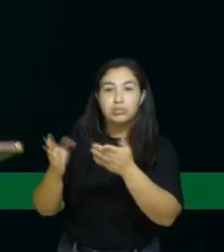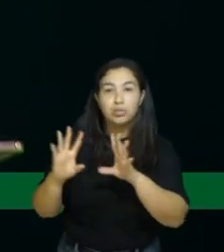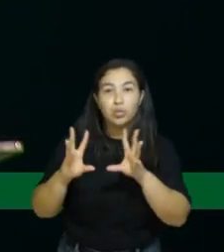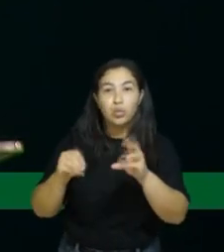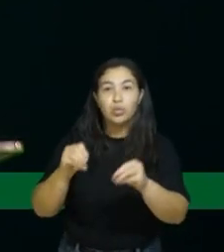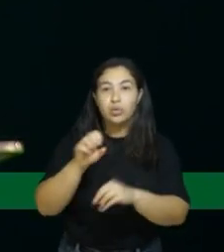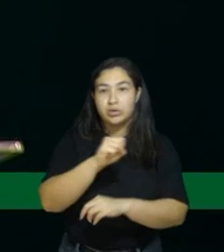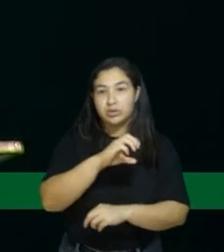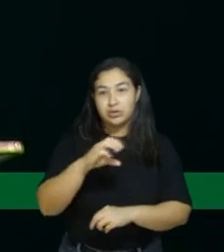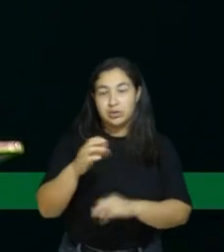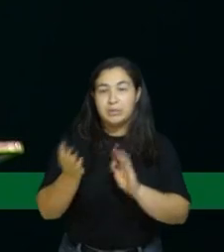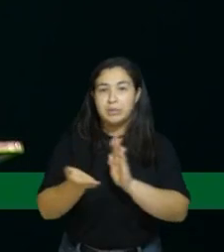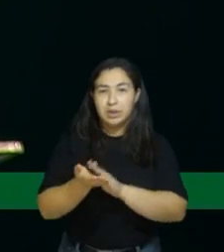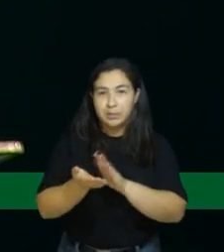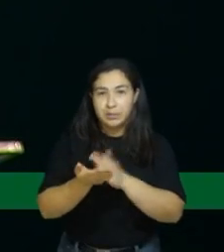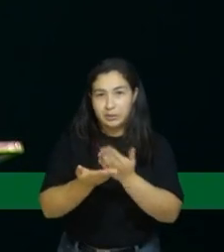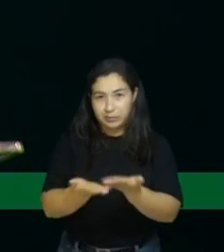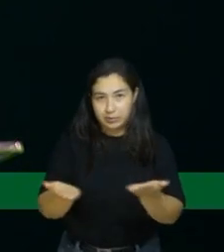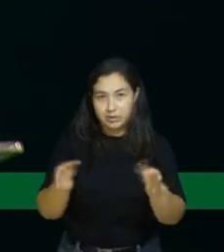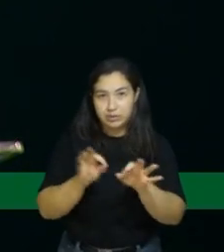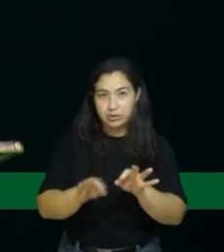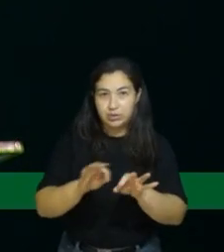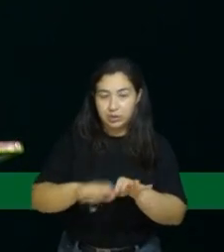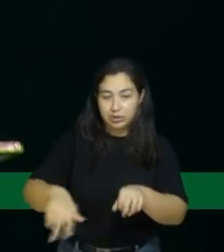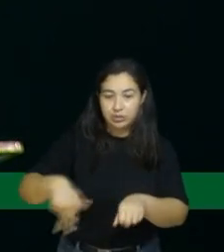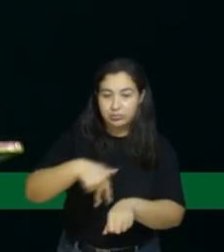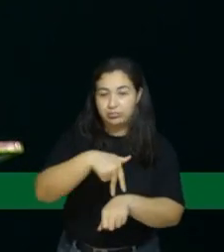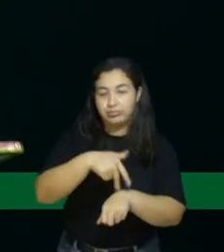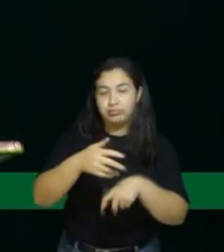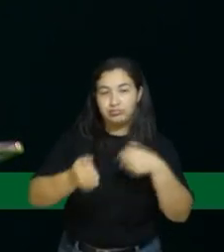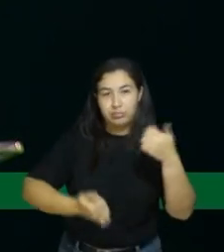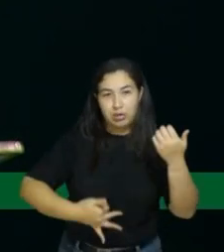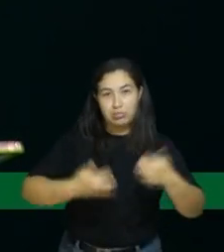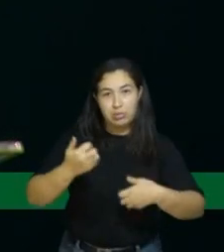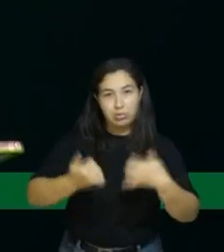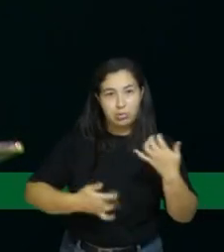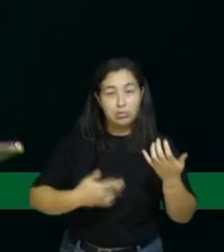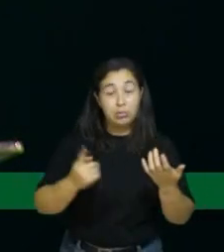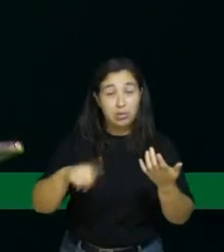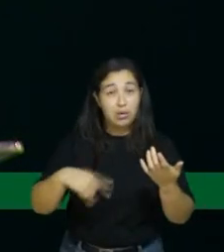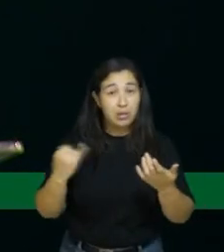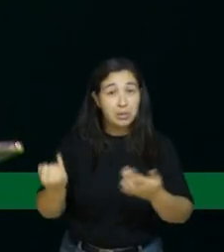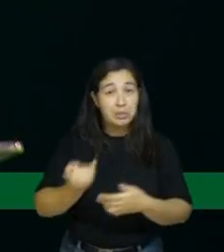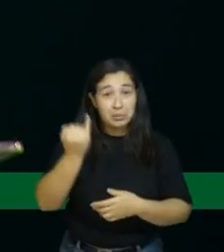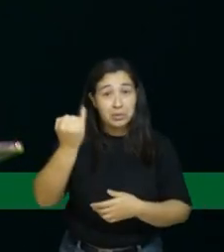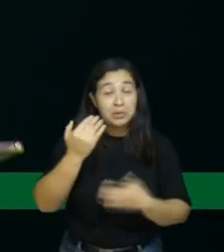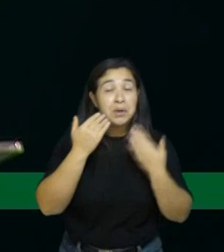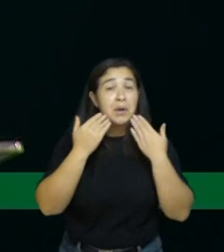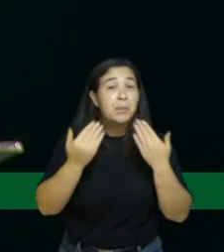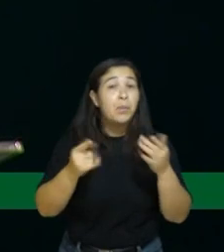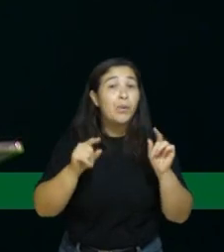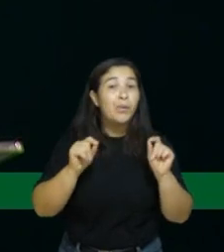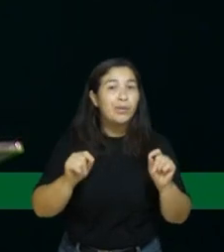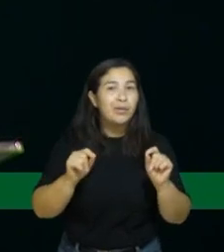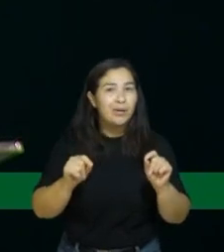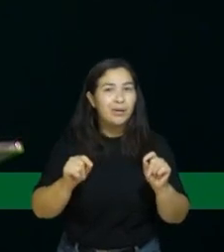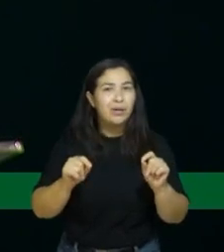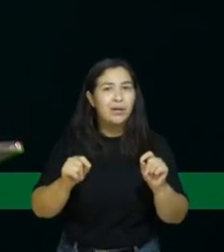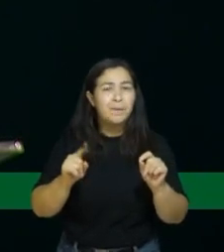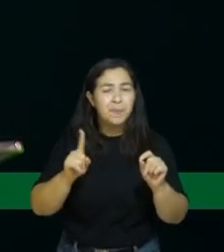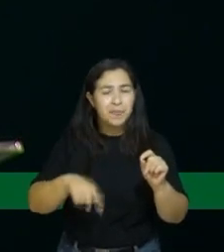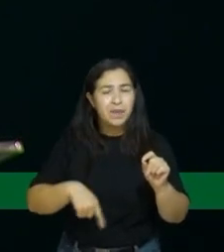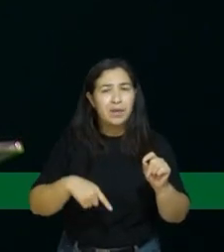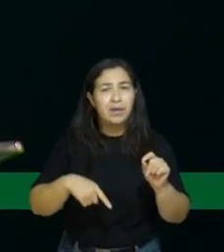entidades que aqui se manifestaram de forma eh Muito importante se demonstra né a característica de